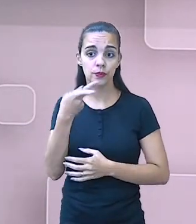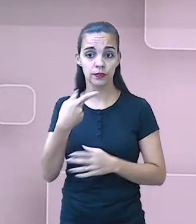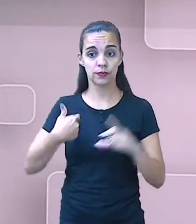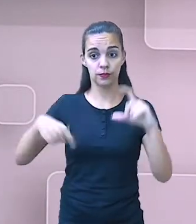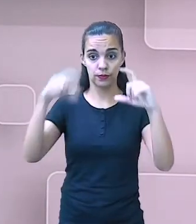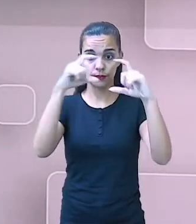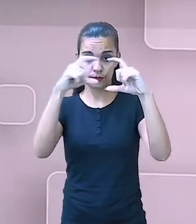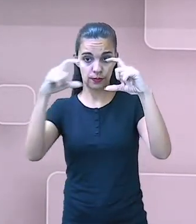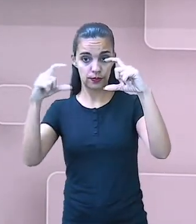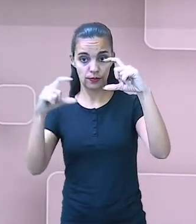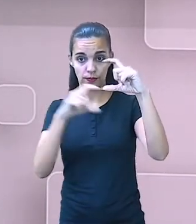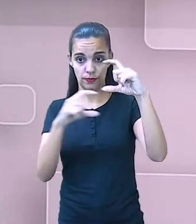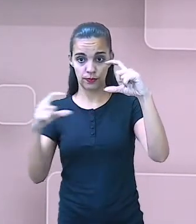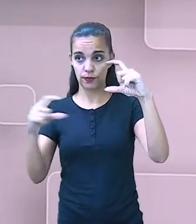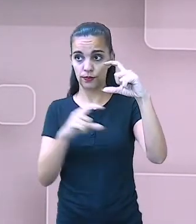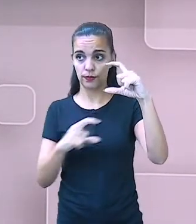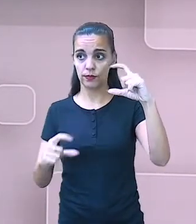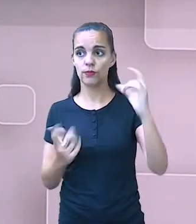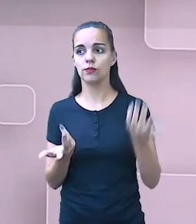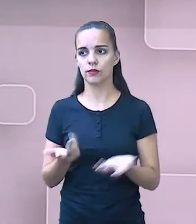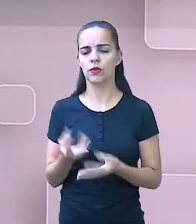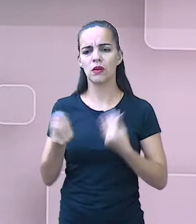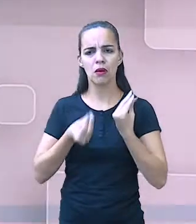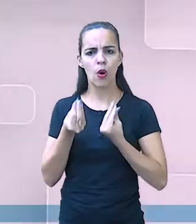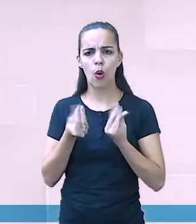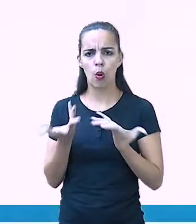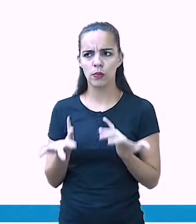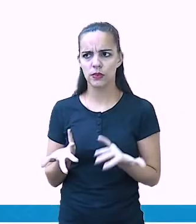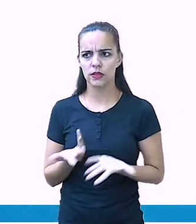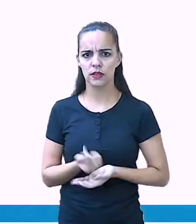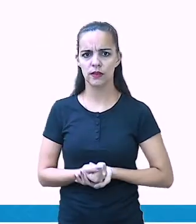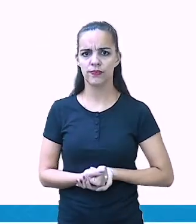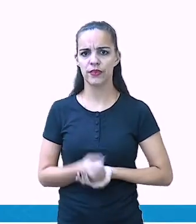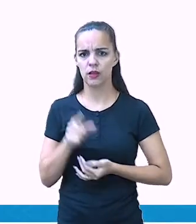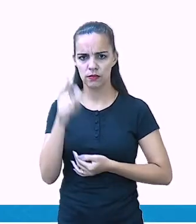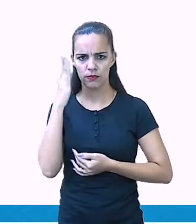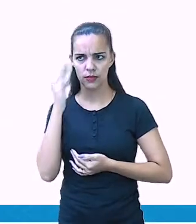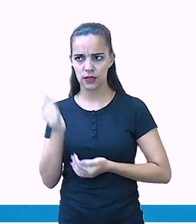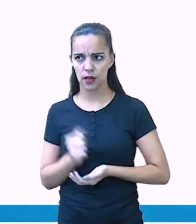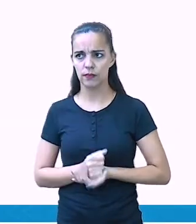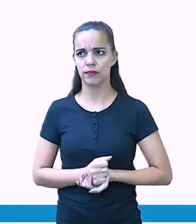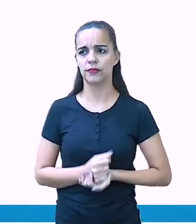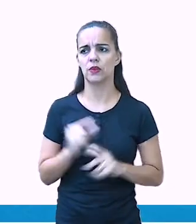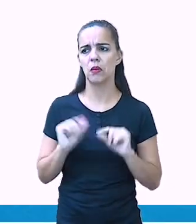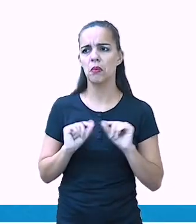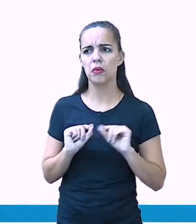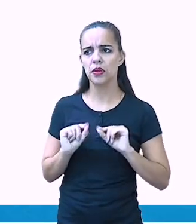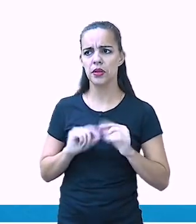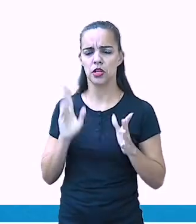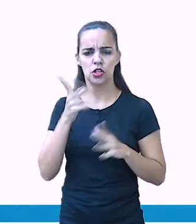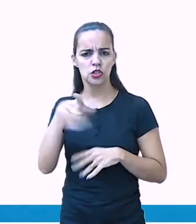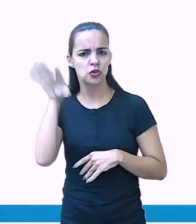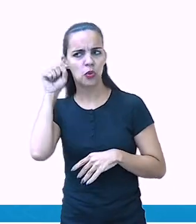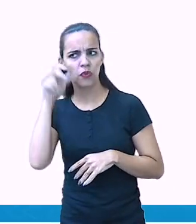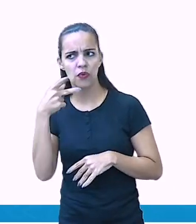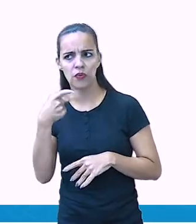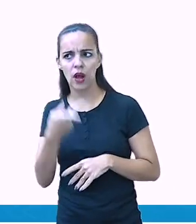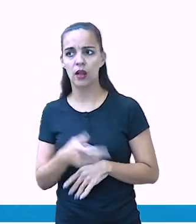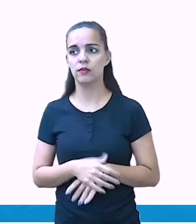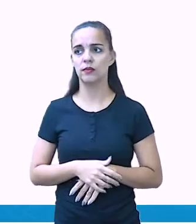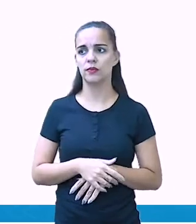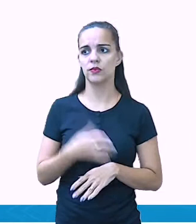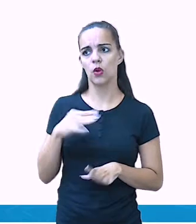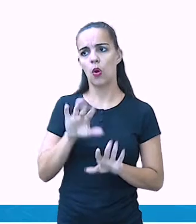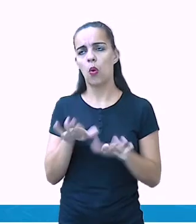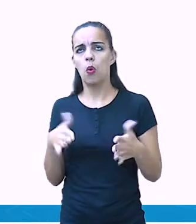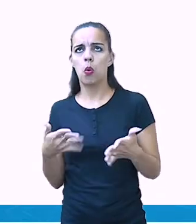as tirinhas. Então, o que são as tirinhas? Você sabe, você já ouviu falar sobre a tirinha? Quando